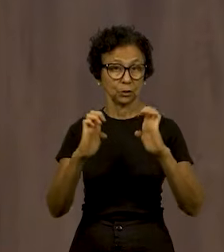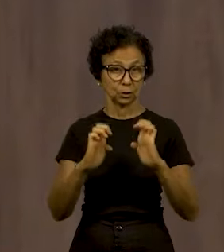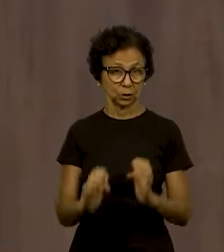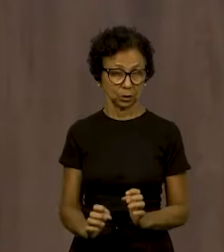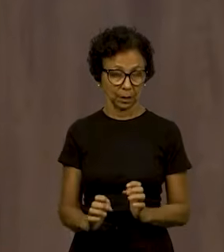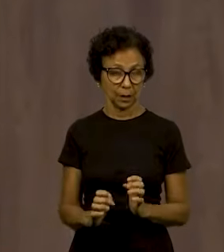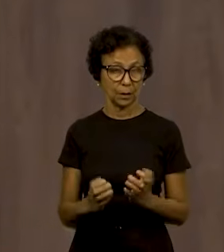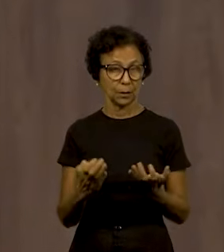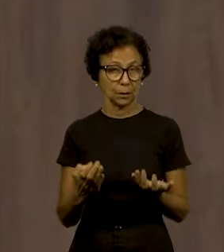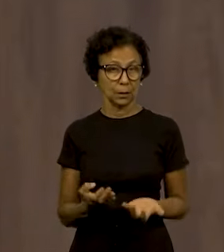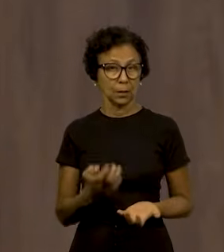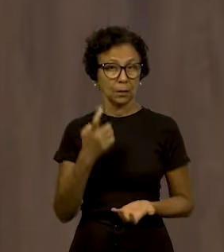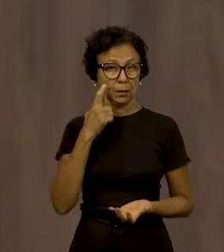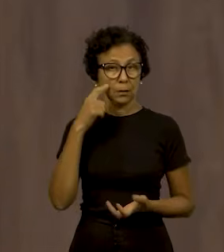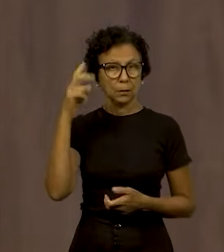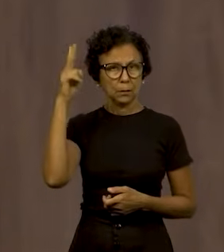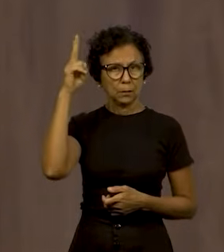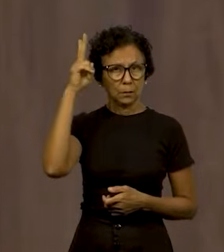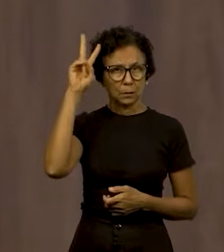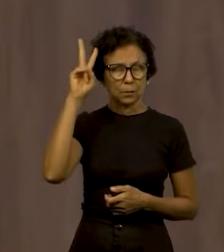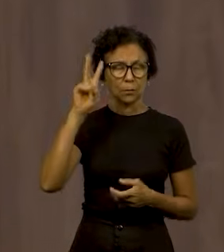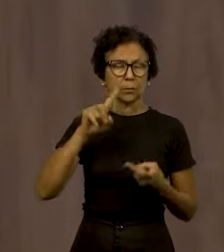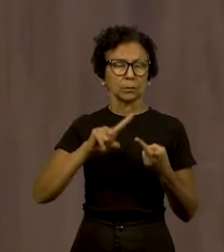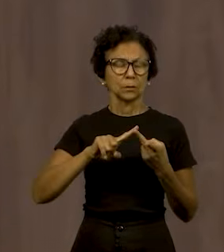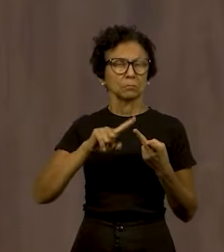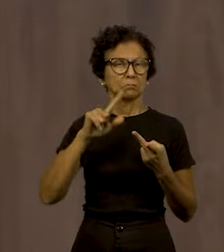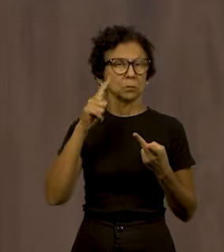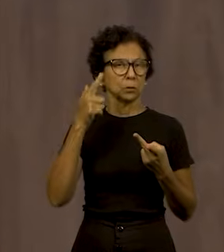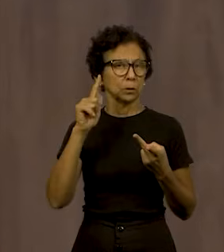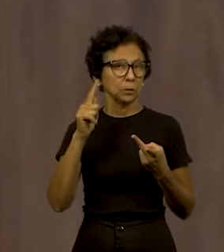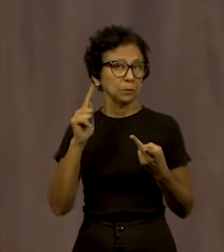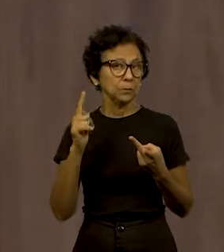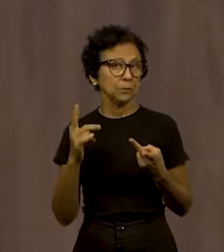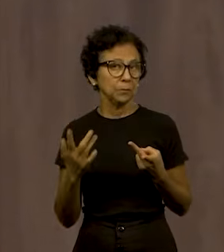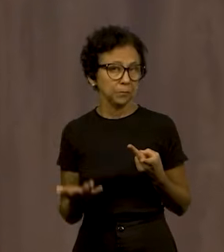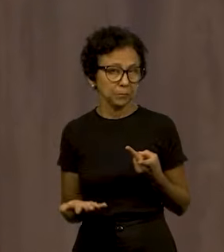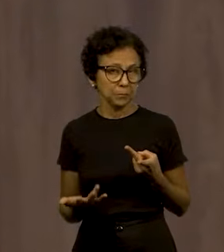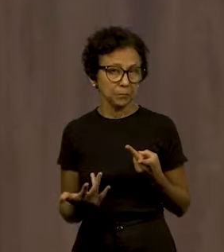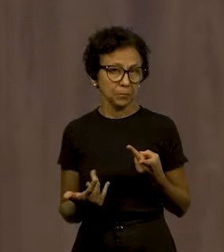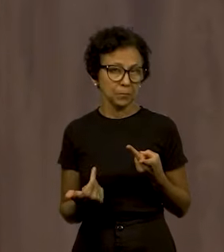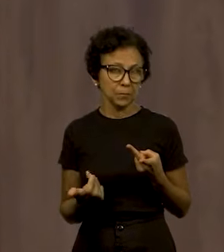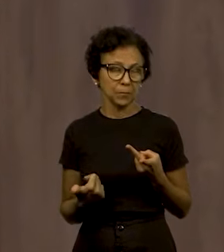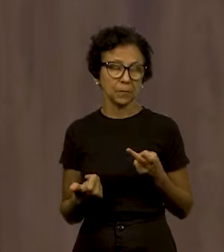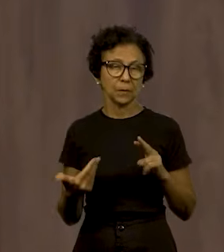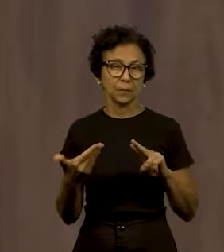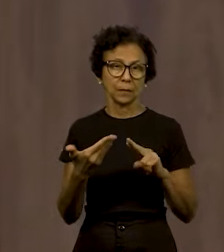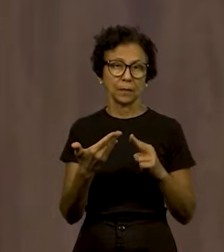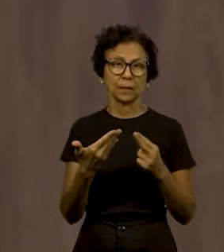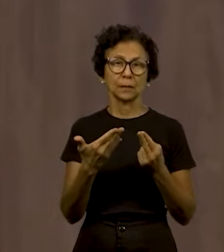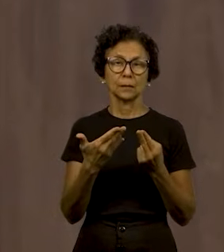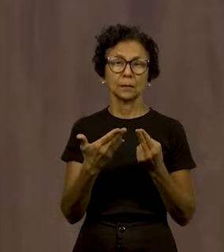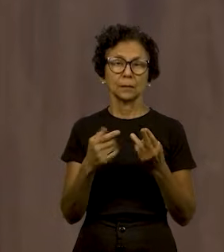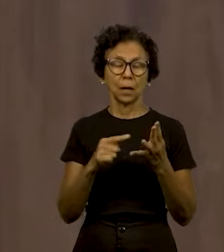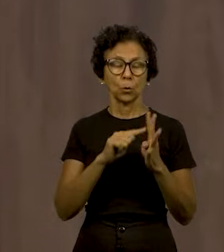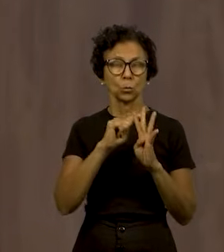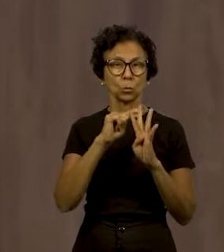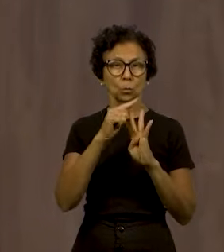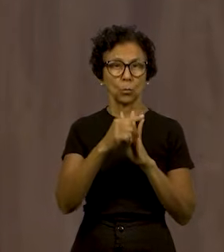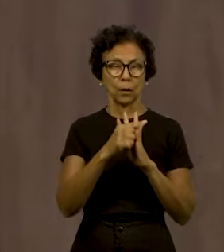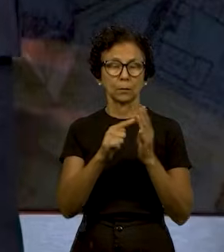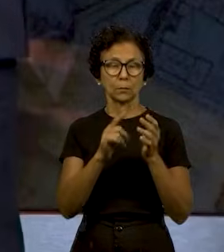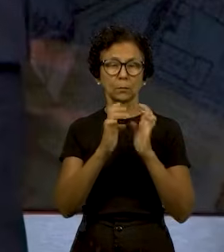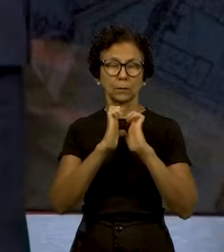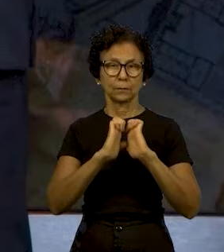a geografia de muitas histórias dos evangelhos. Comigo aqui está o